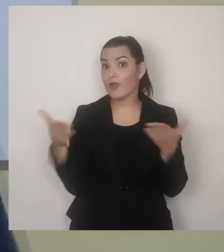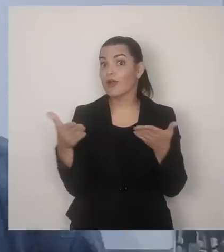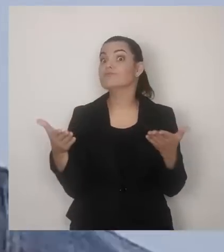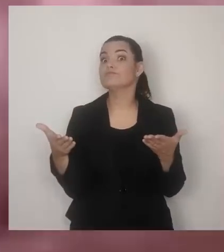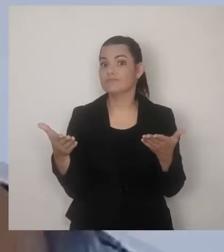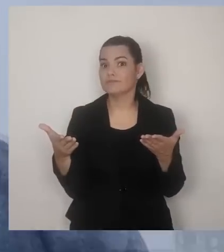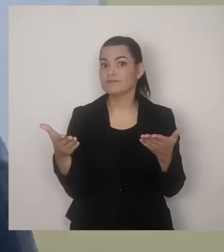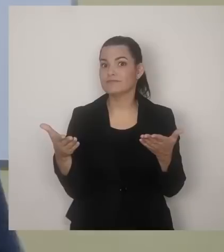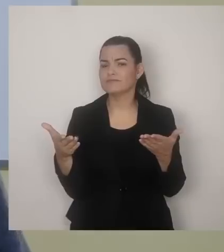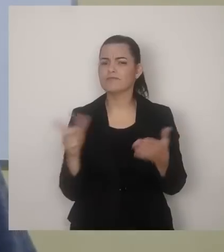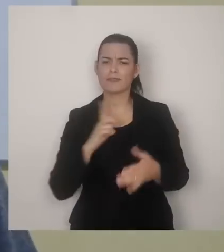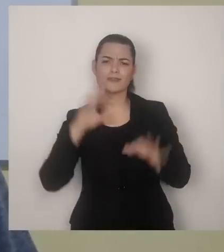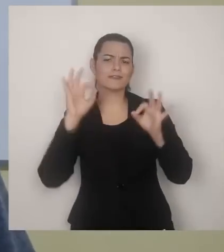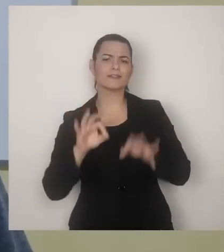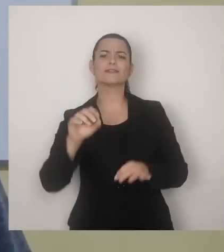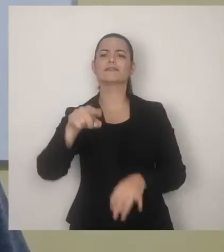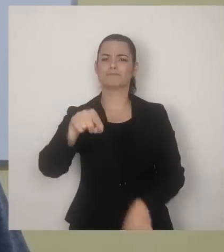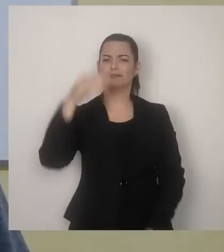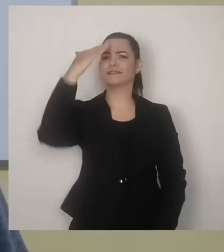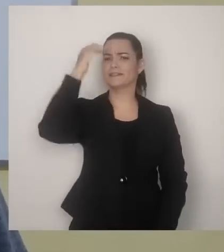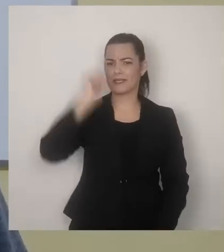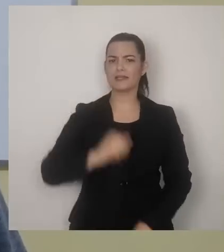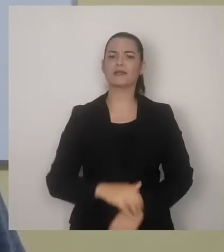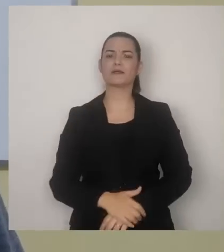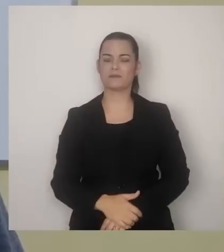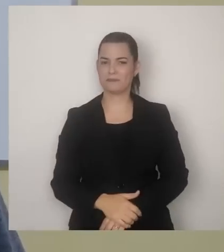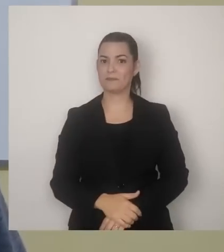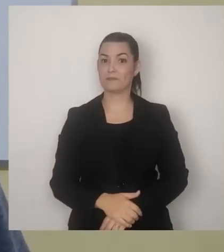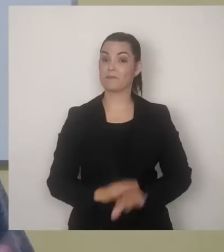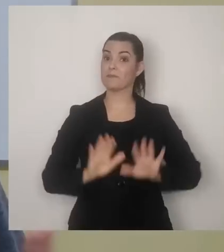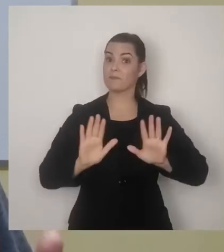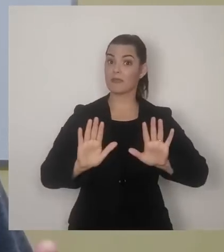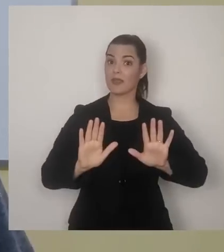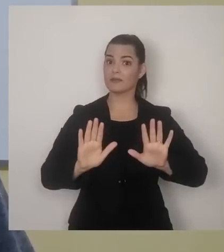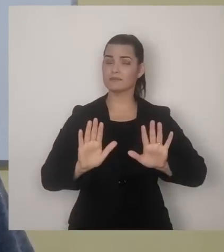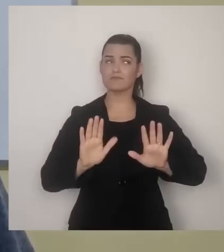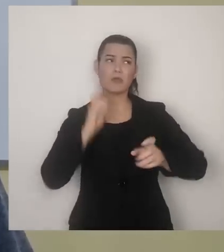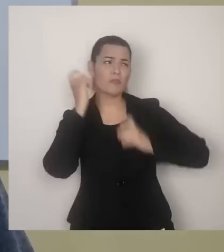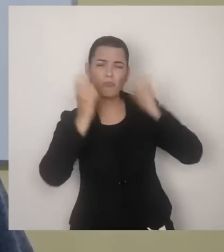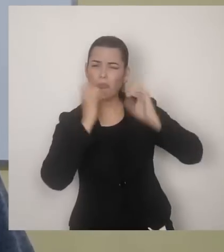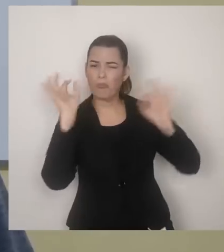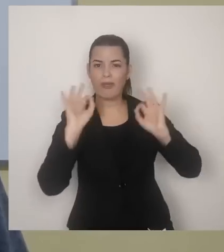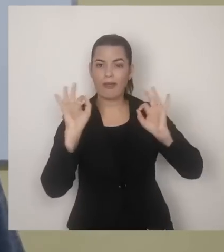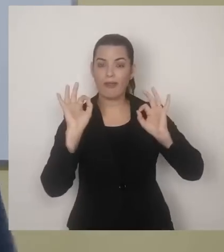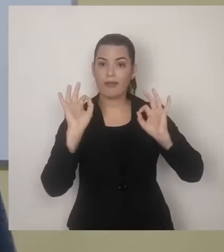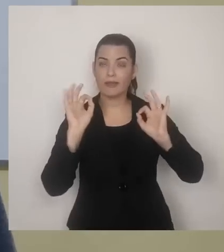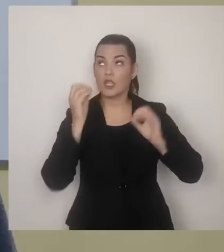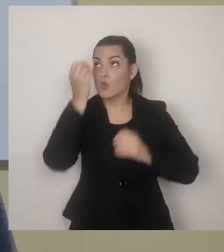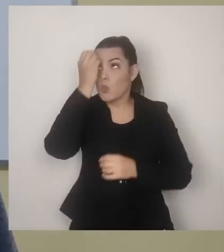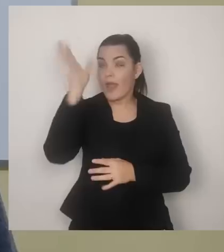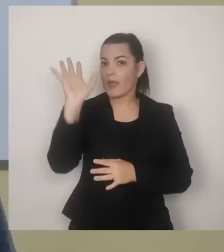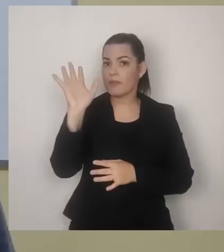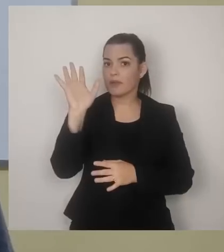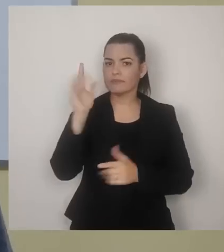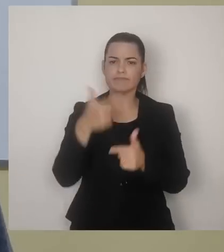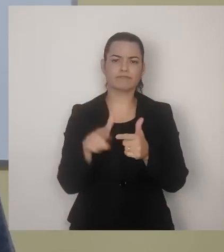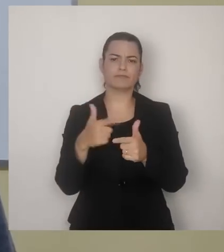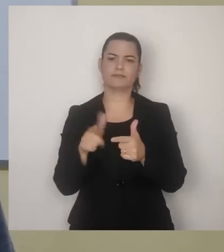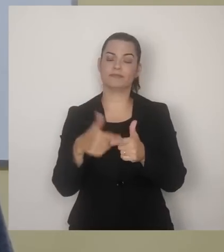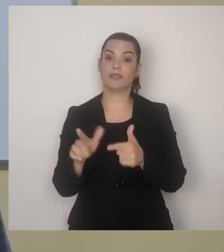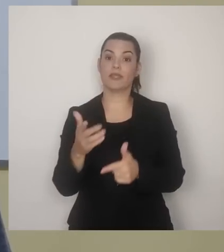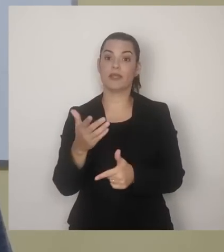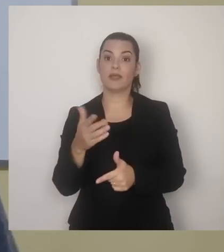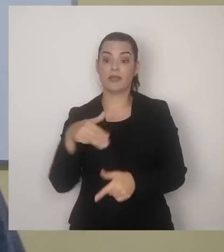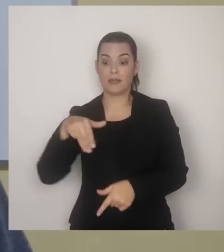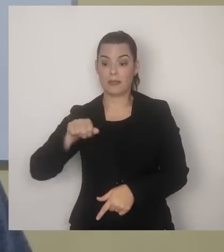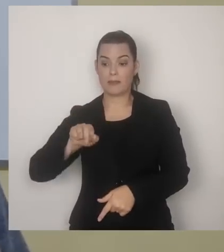agora, eu tenho certeza que você sabe alguma. Mas não se preocupe, se não estiver lembrando de nenhuma, o